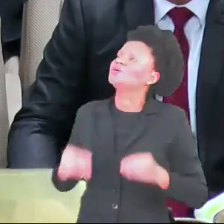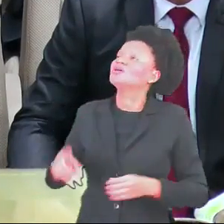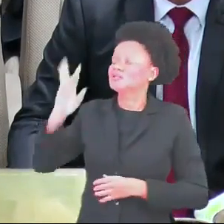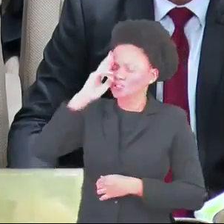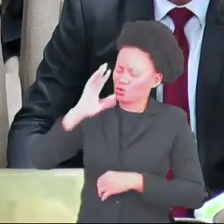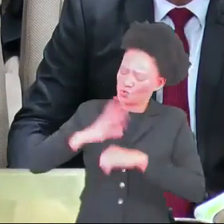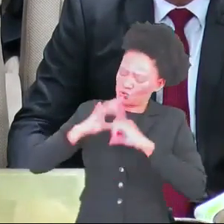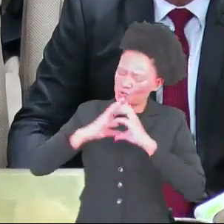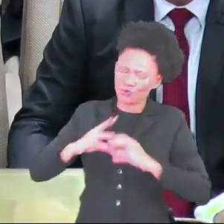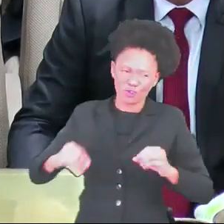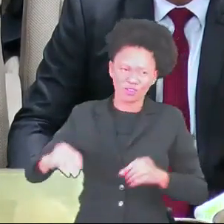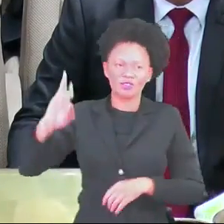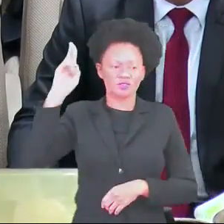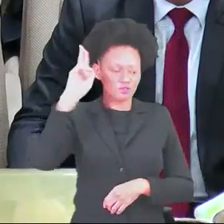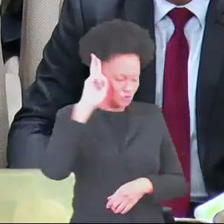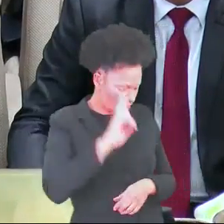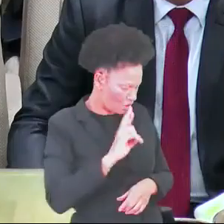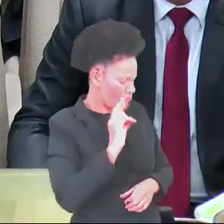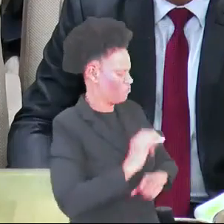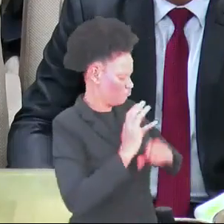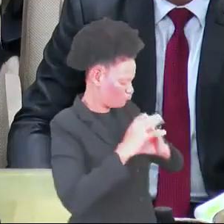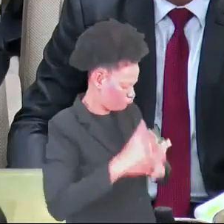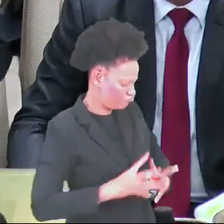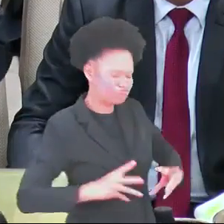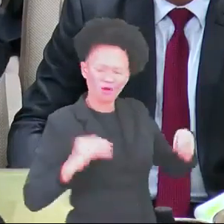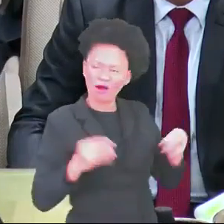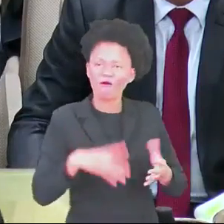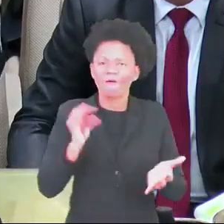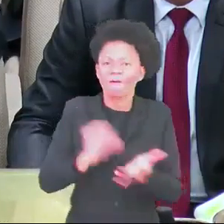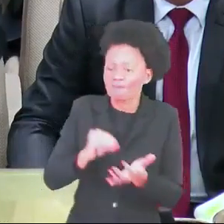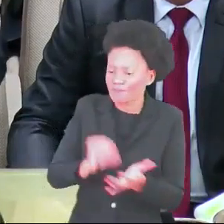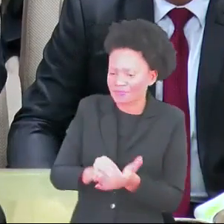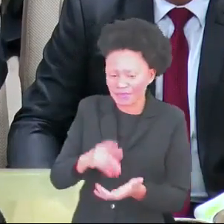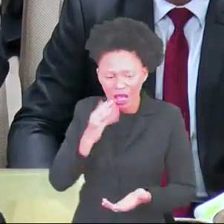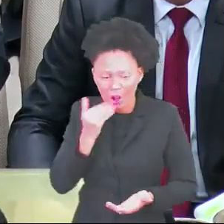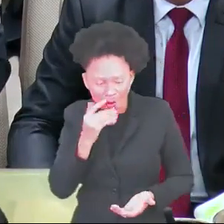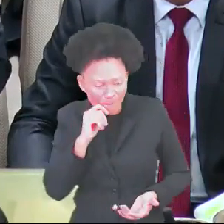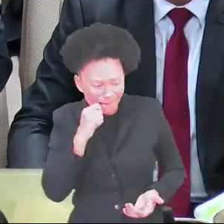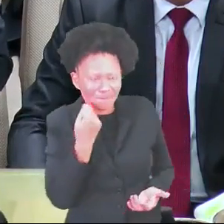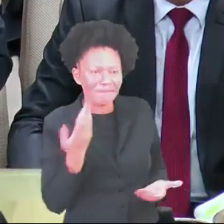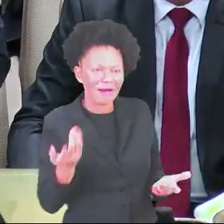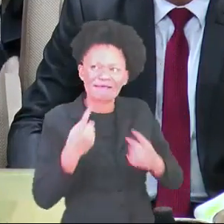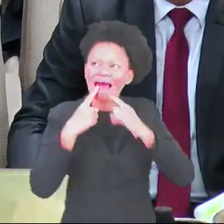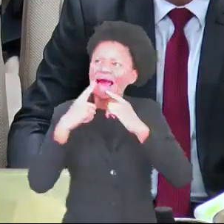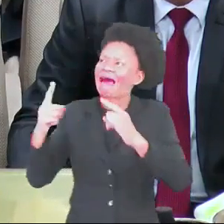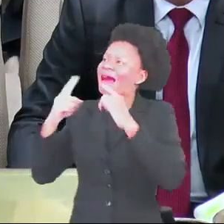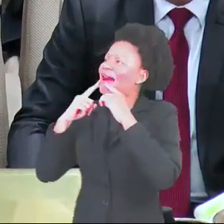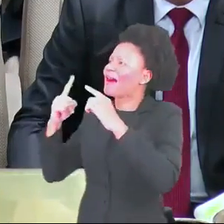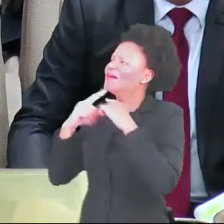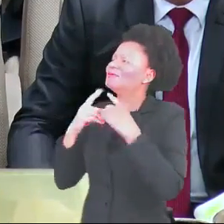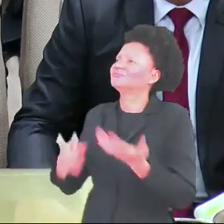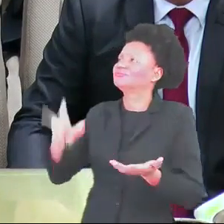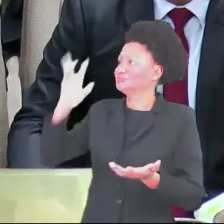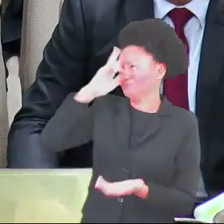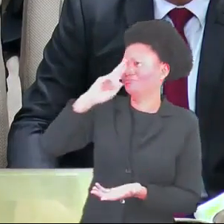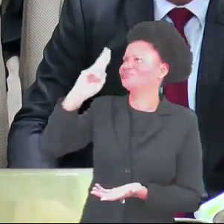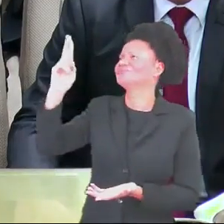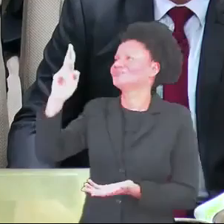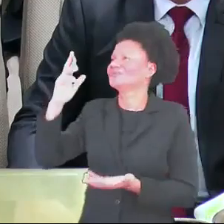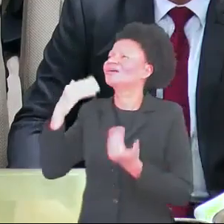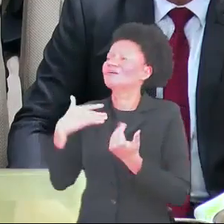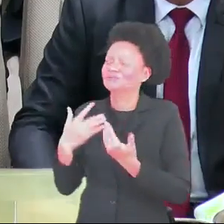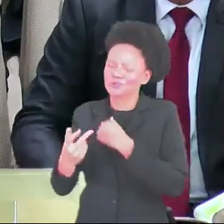sara. E o Senhor vinha com poder e curava. Quando faltava o pão, não era que eles reclamavam, dizia: Senhor, nos